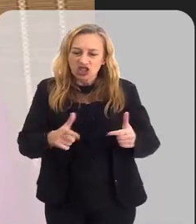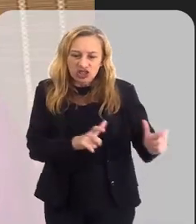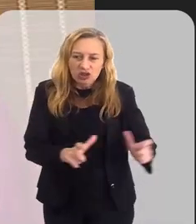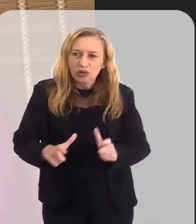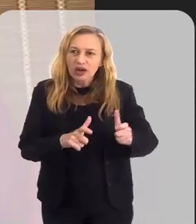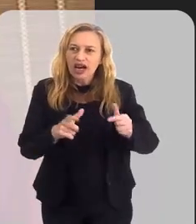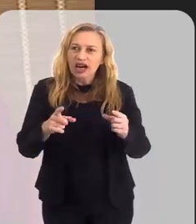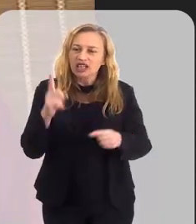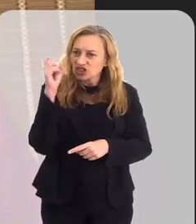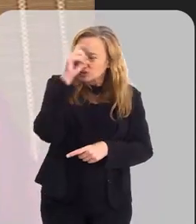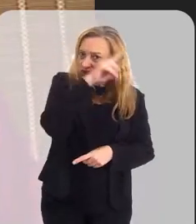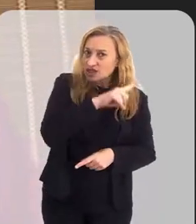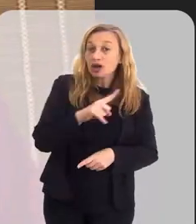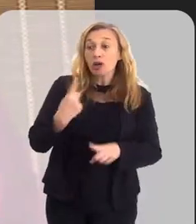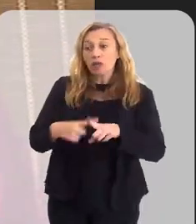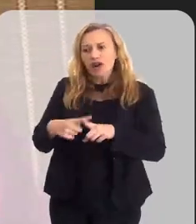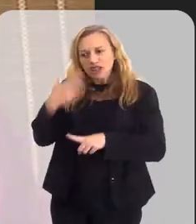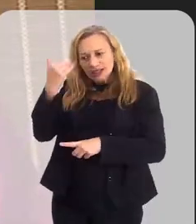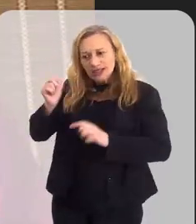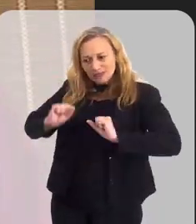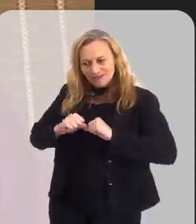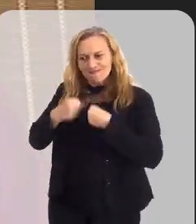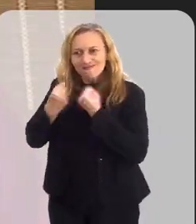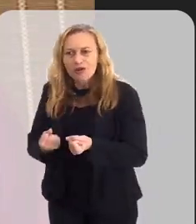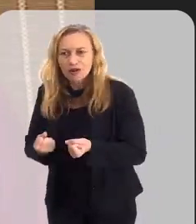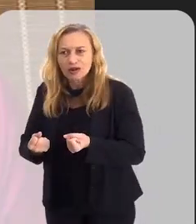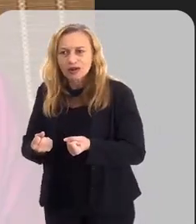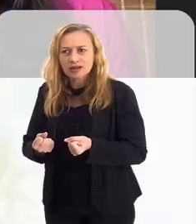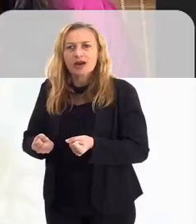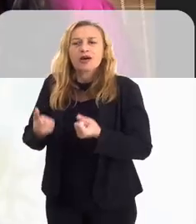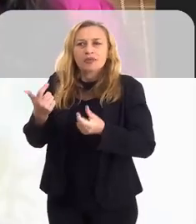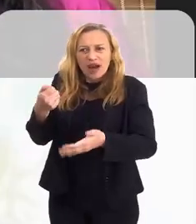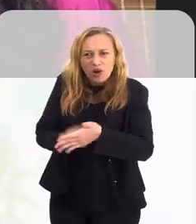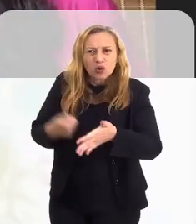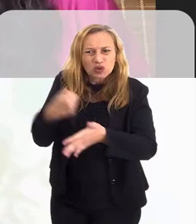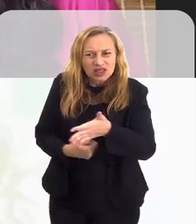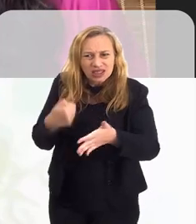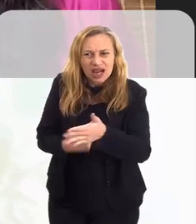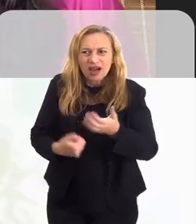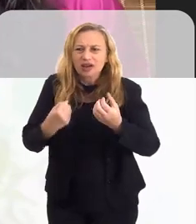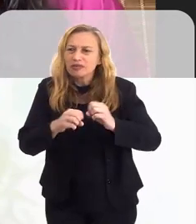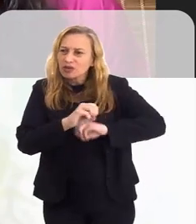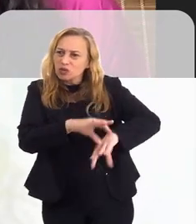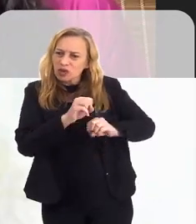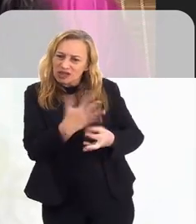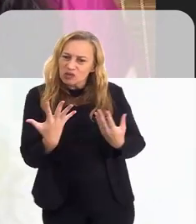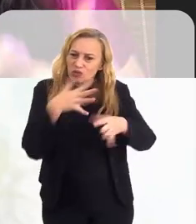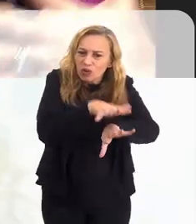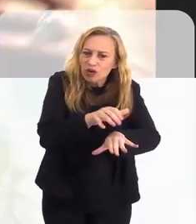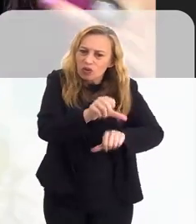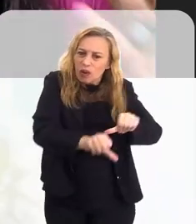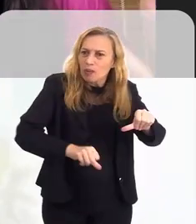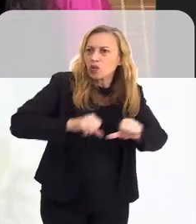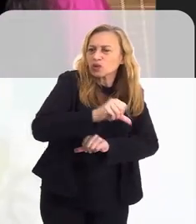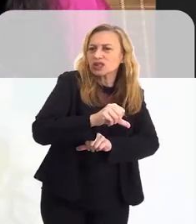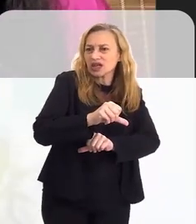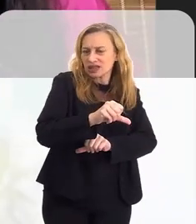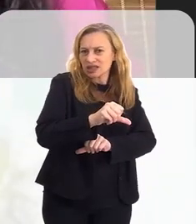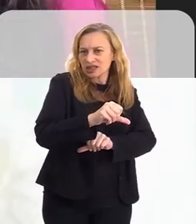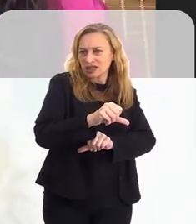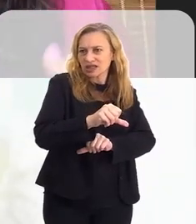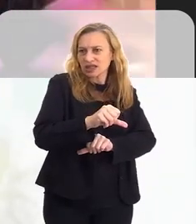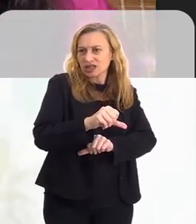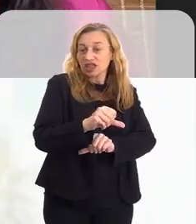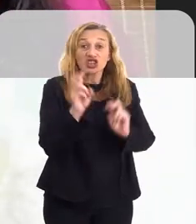ali, porque a gente sabe o quanto que tem que ter garra para estar em educação, para lutar pela inclusão em educação, por uma mudança